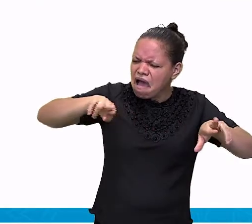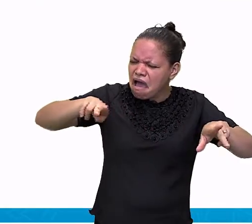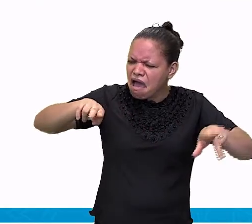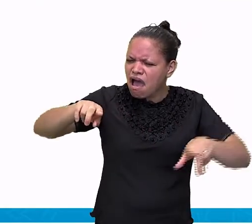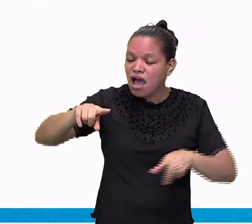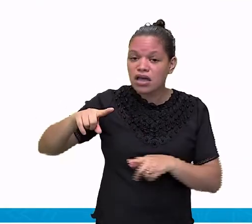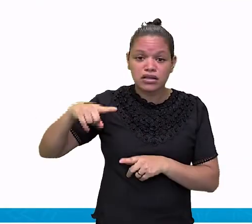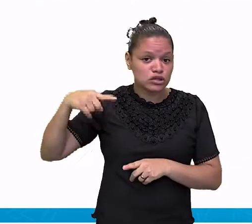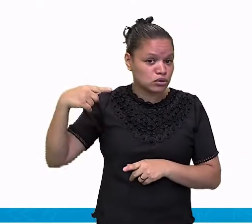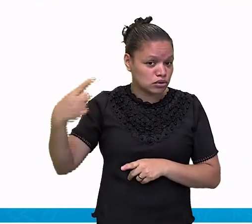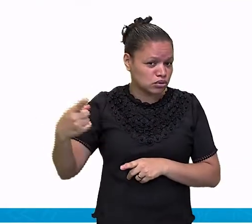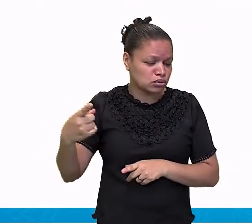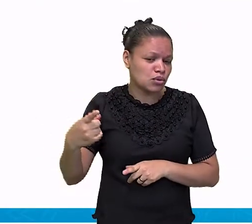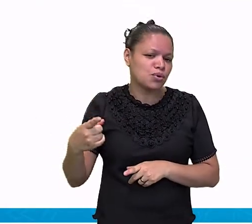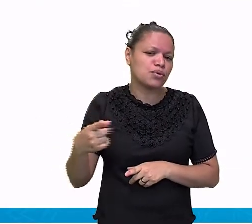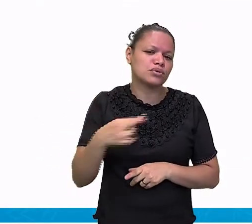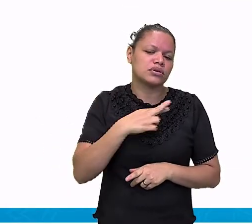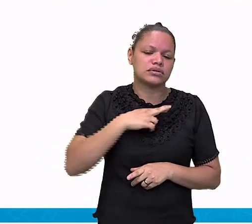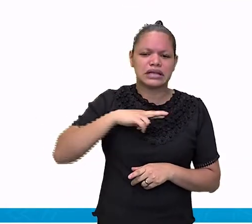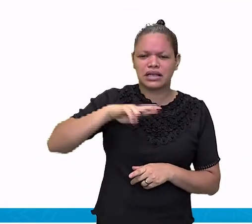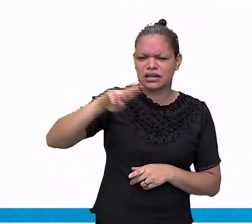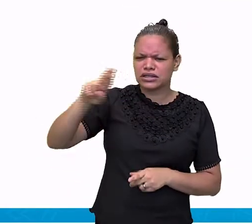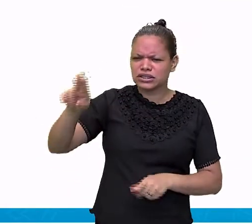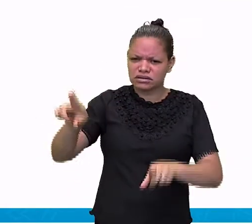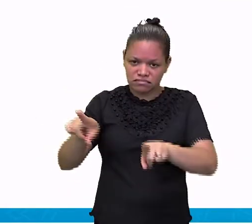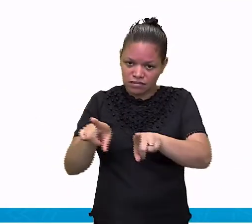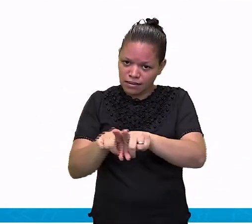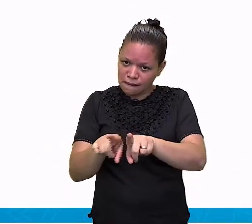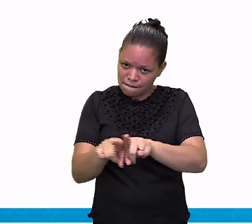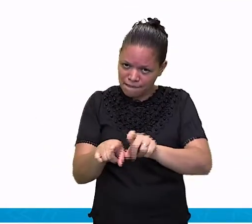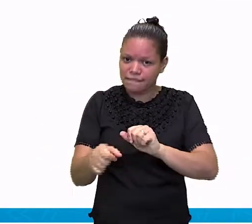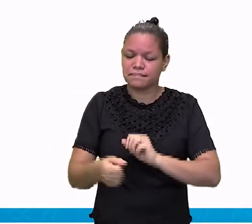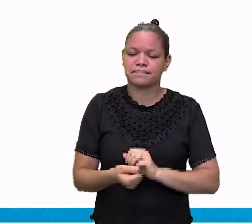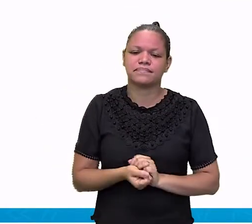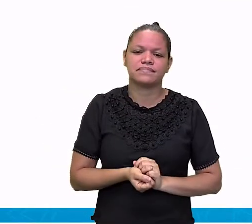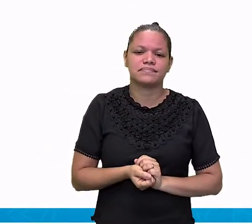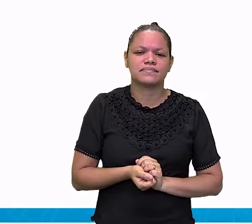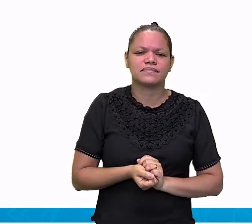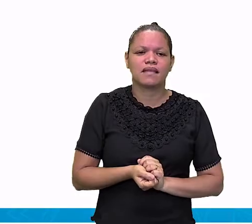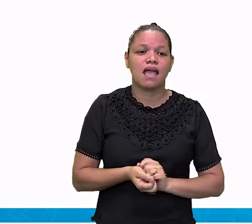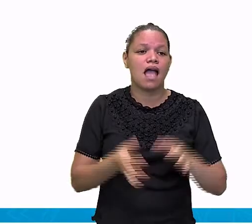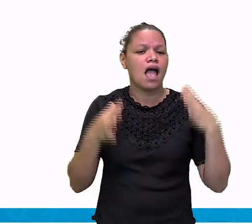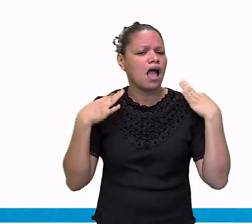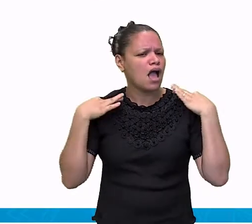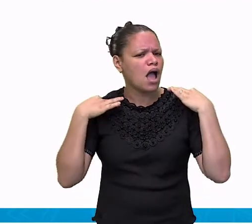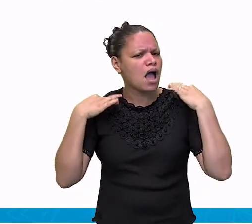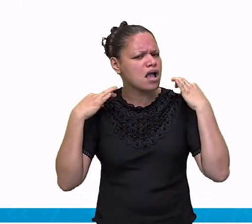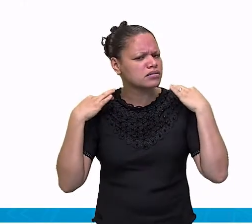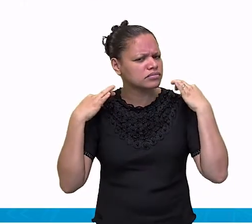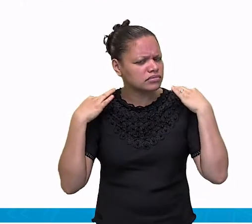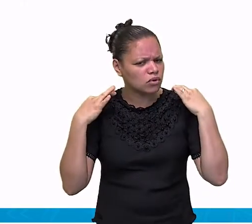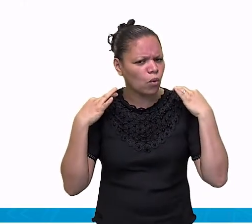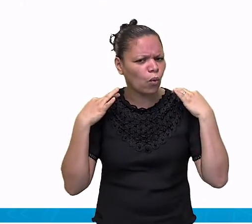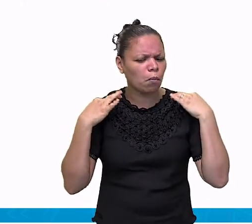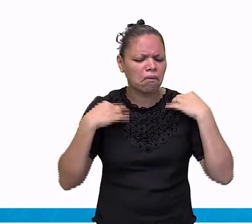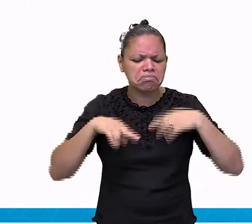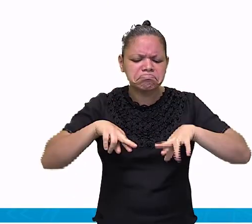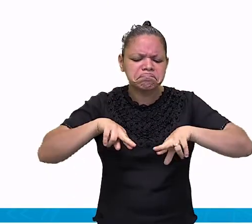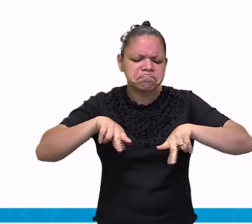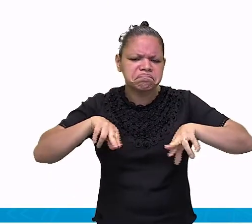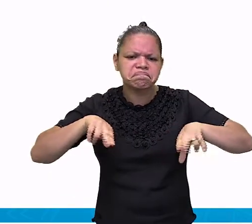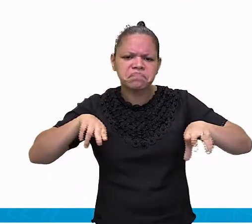território brasileiro. O vestuário, que ao longo do tempo vai se modificando como diversidade cultural. As